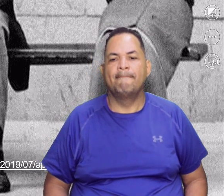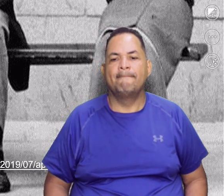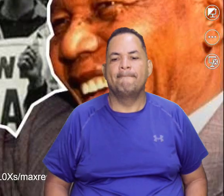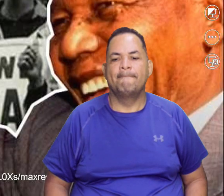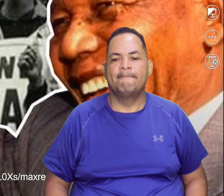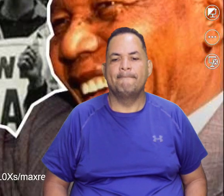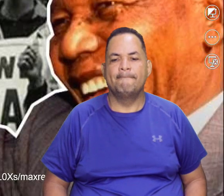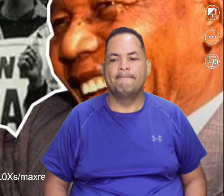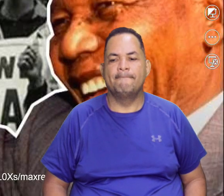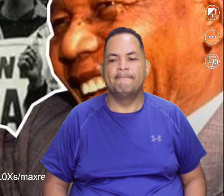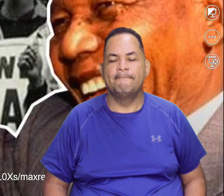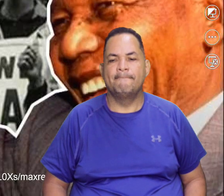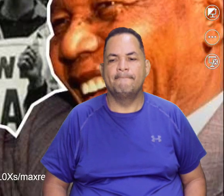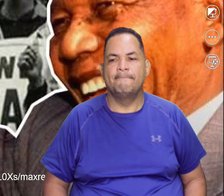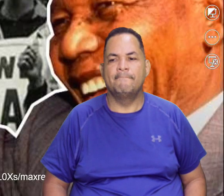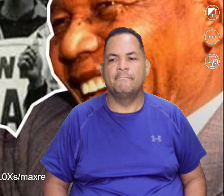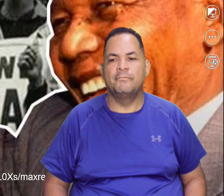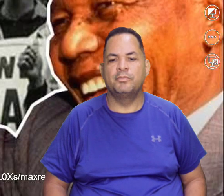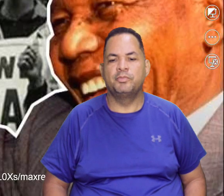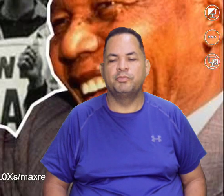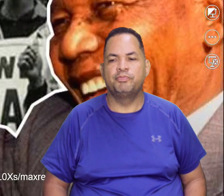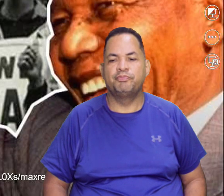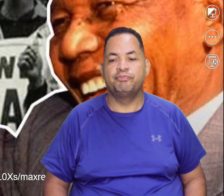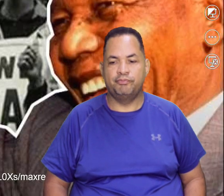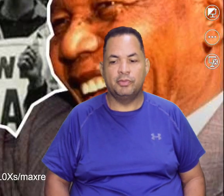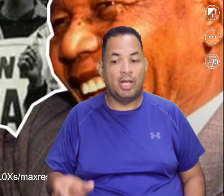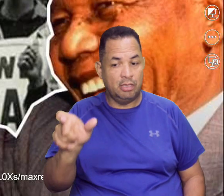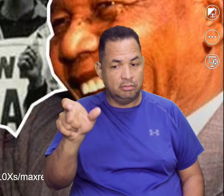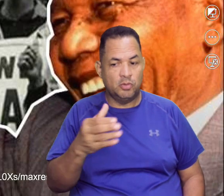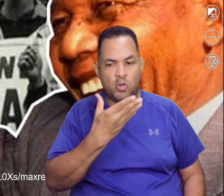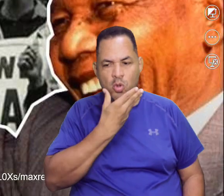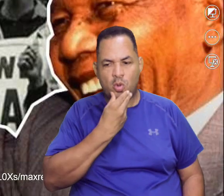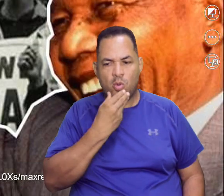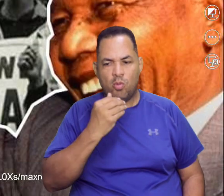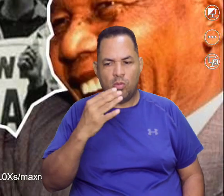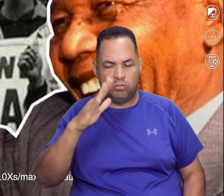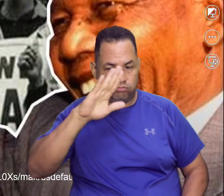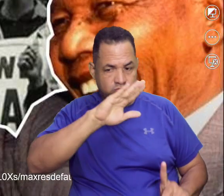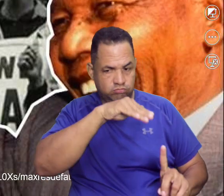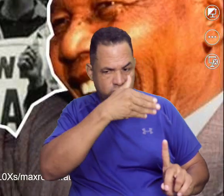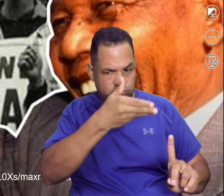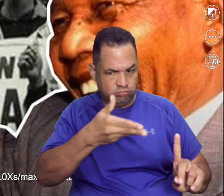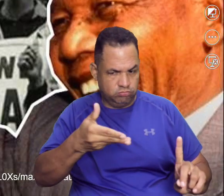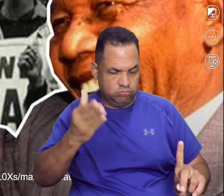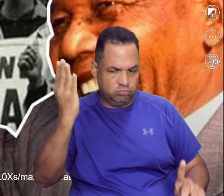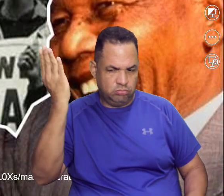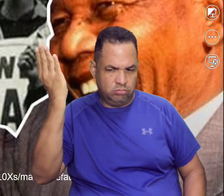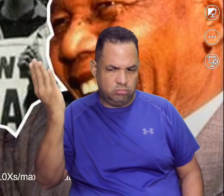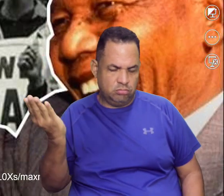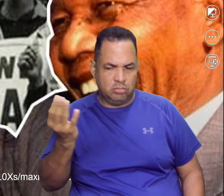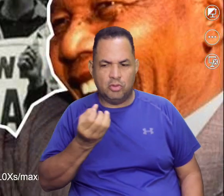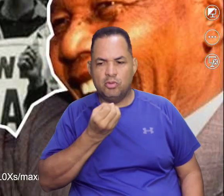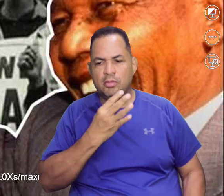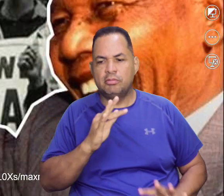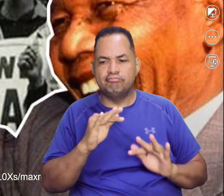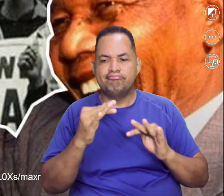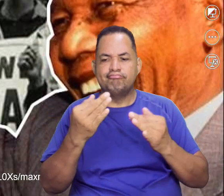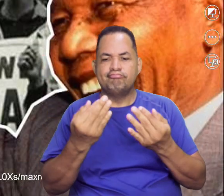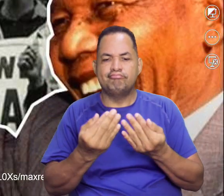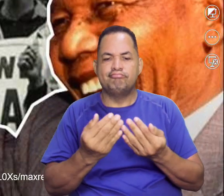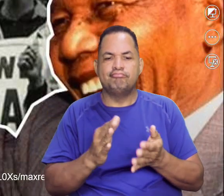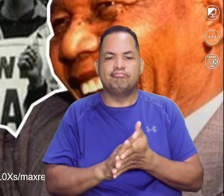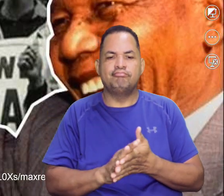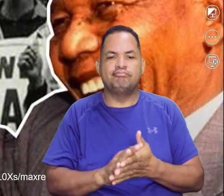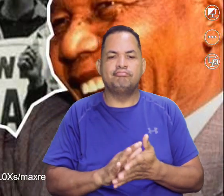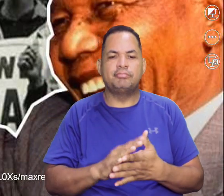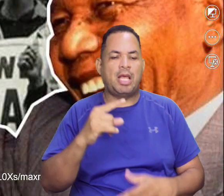estou falando. E aí nós vamos ter o Nelson Mandela, pessoal. O Nelson Mandela, ele vinha de uma boa família, ele